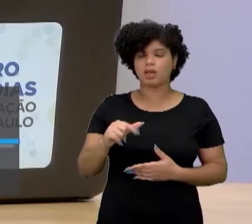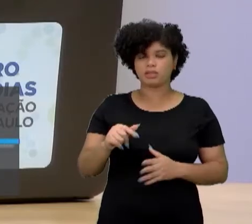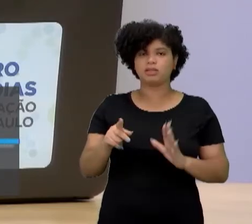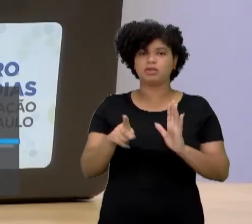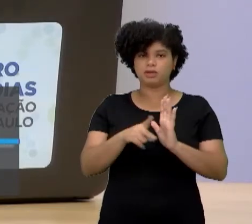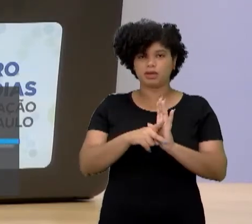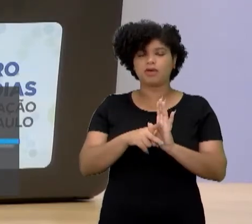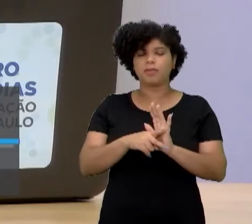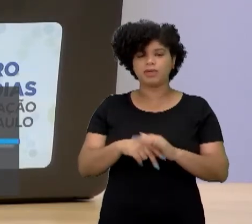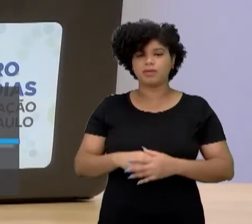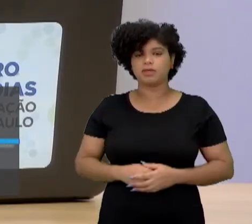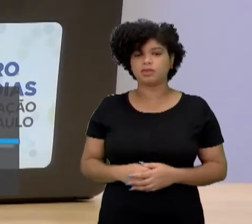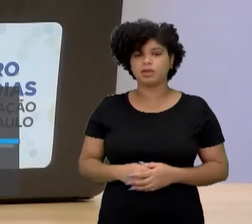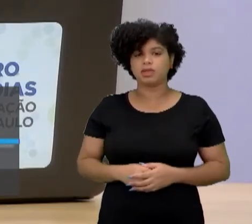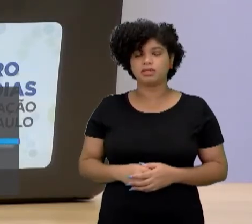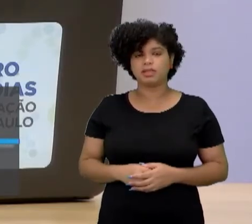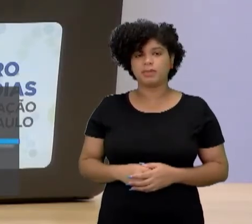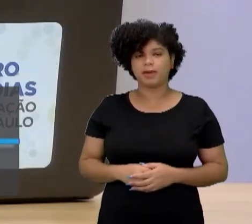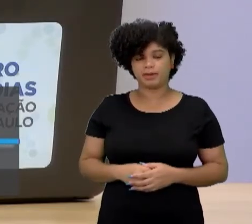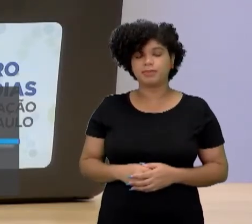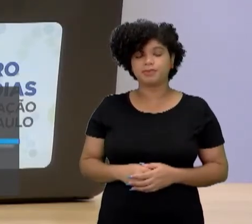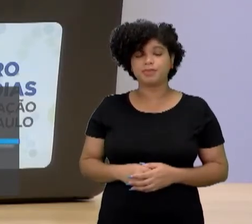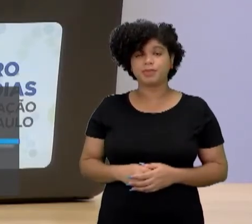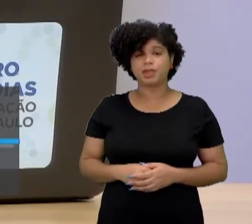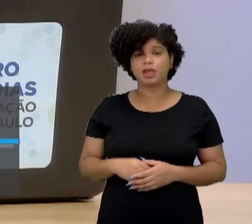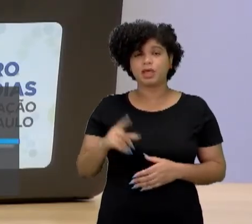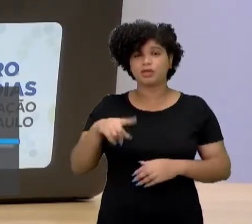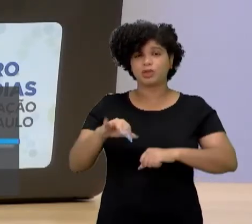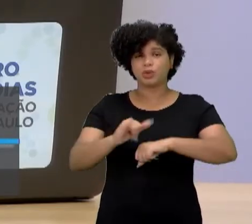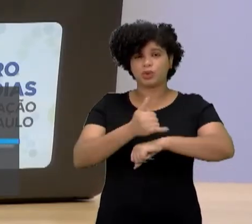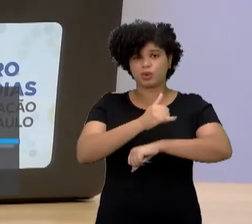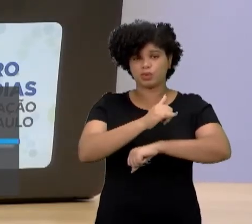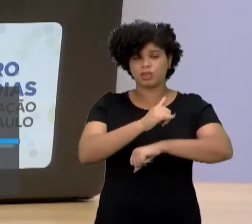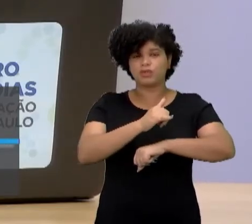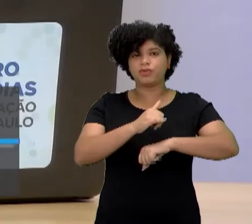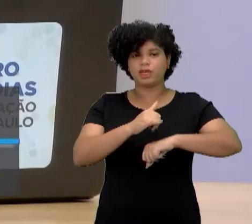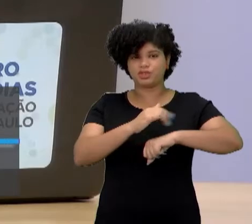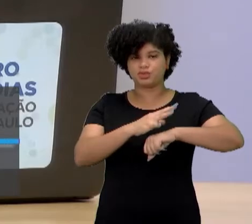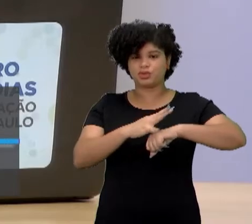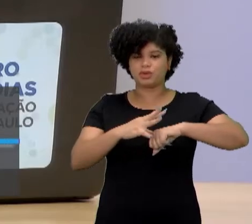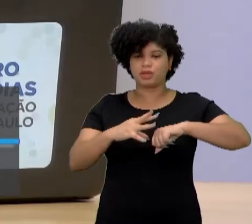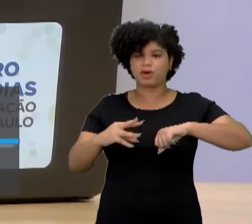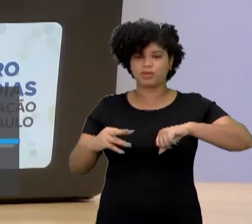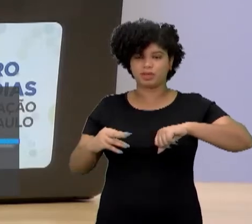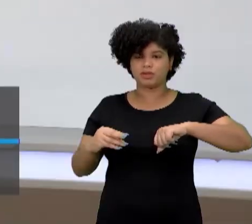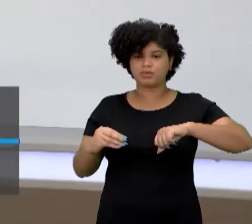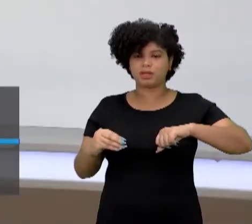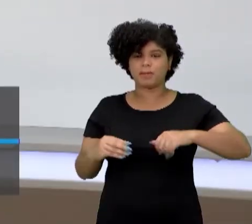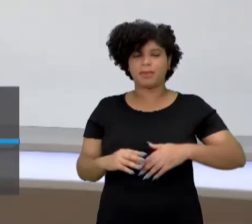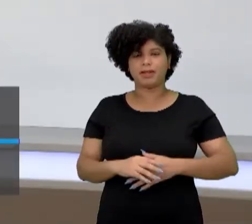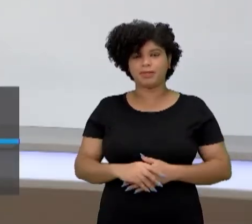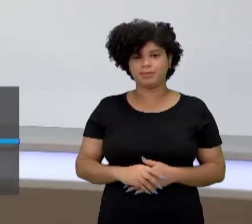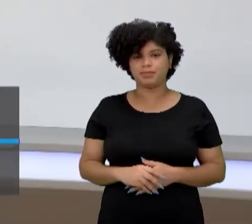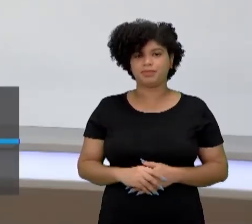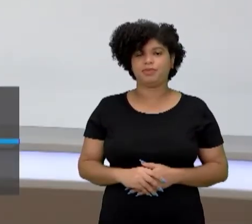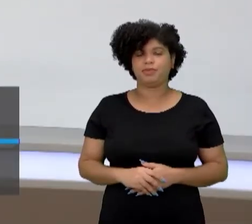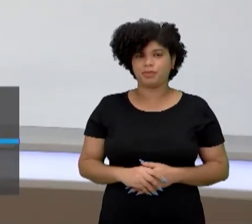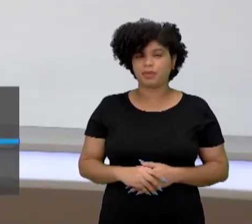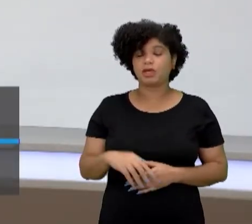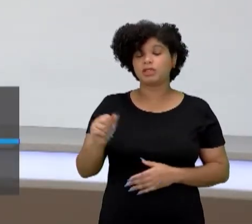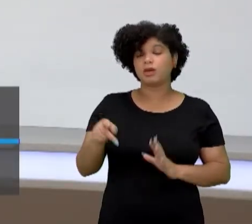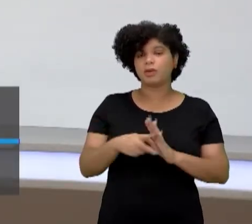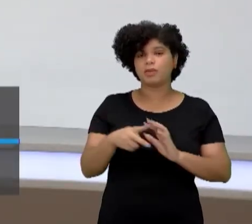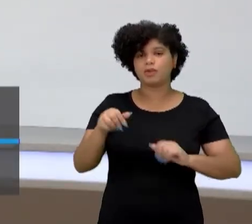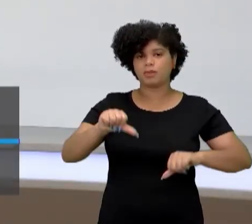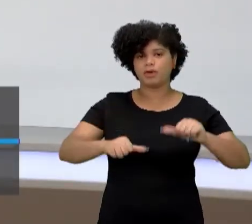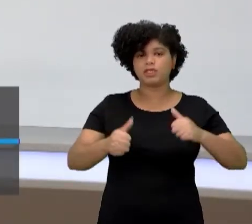né? Você tá limpando gordura com gordura, a gordura ela vai se dissolver em gordura e funciona. Né? É aquele princípio que a gente usa em